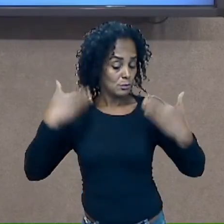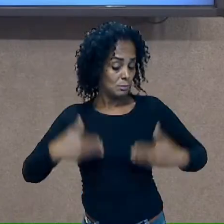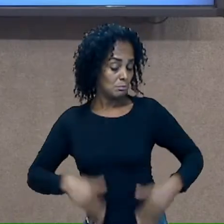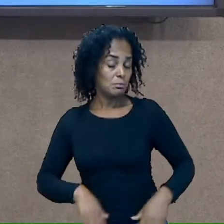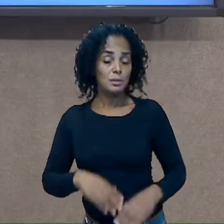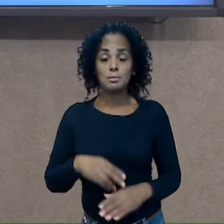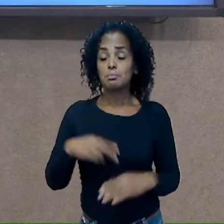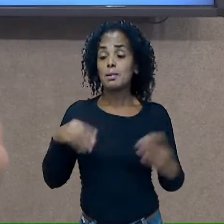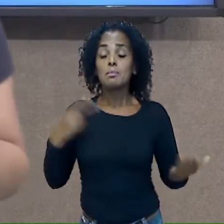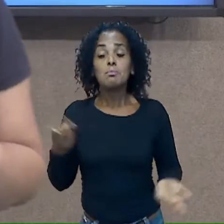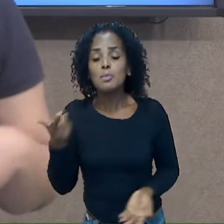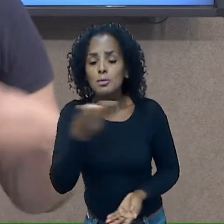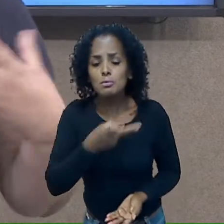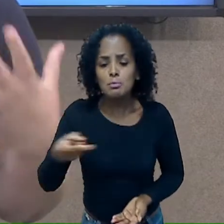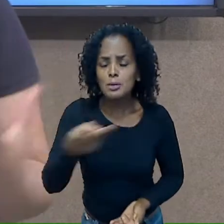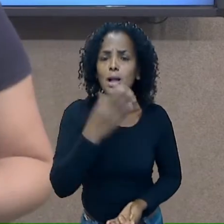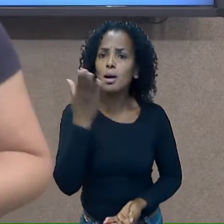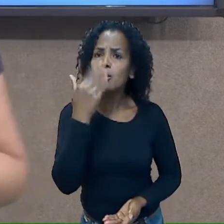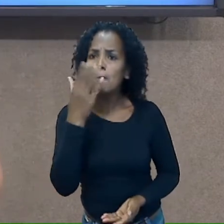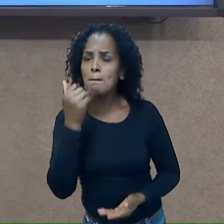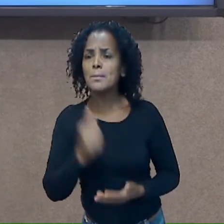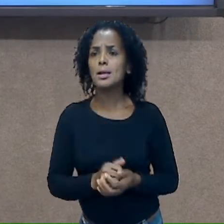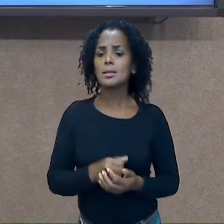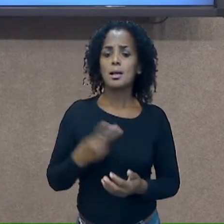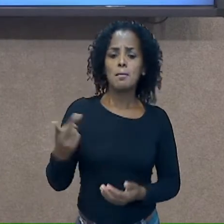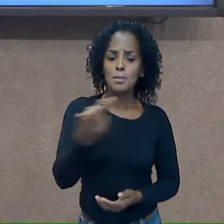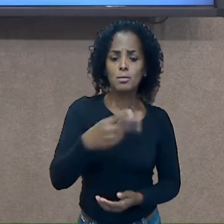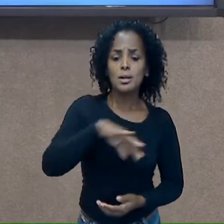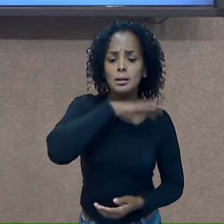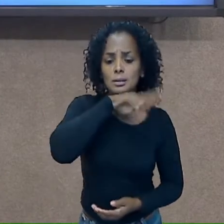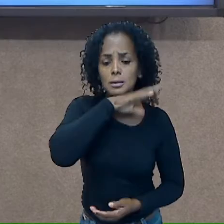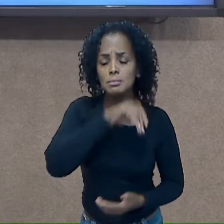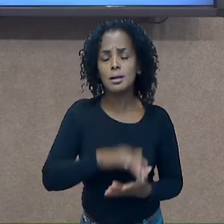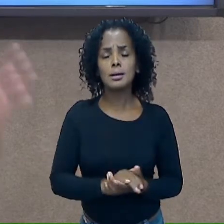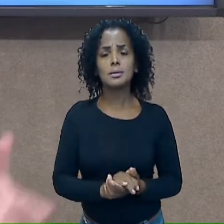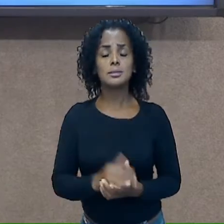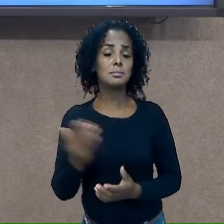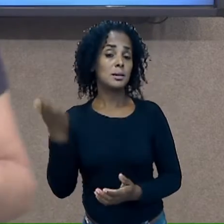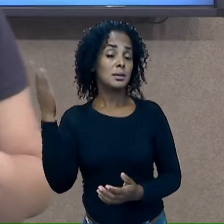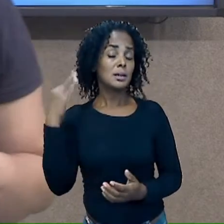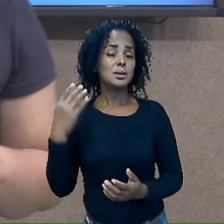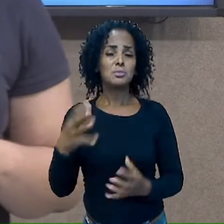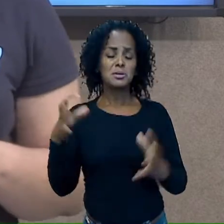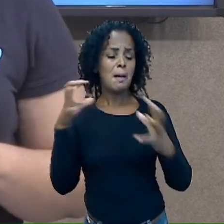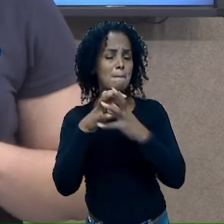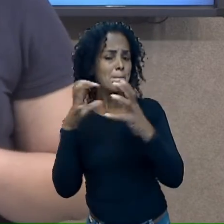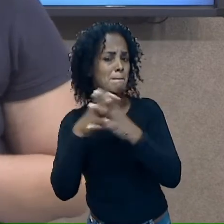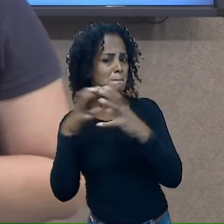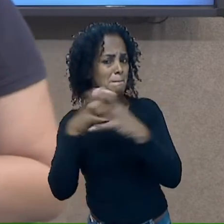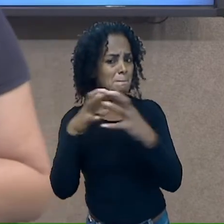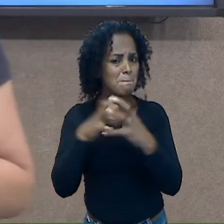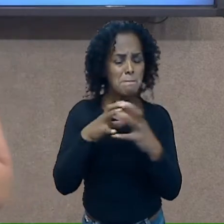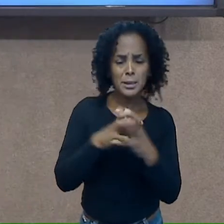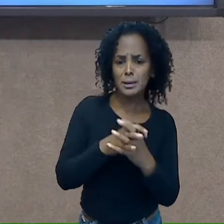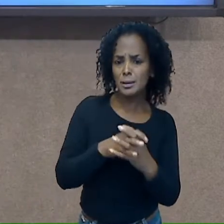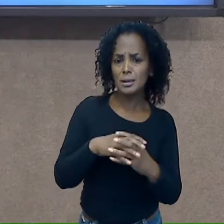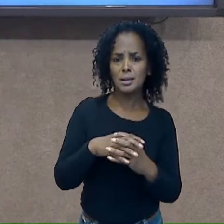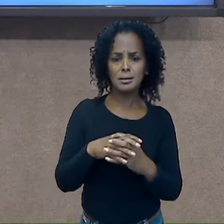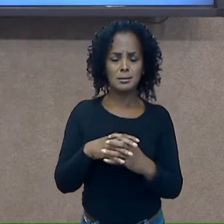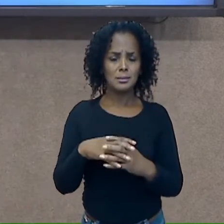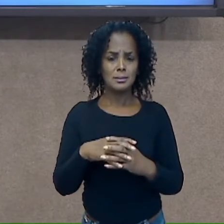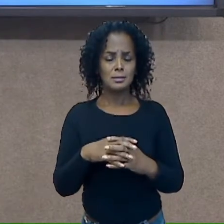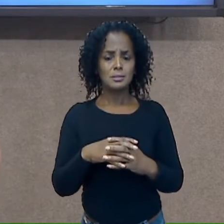caçar. Antigamente, quando existia conflitos entre os índios, eles também pintavam o seu corpo. Então, essa